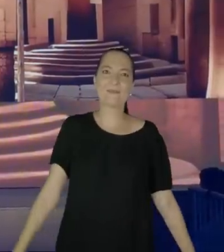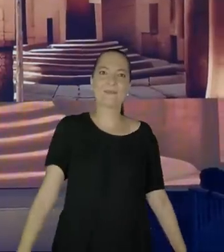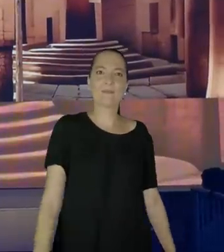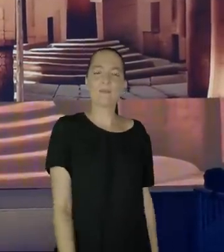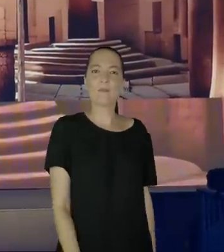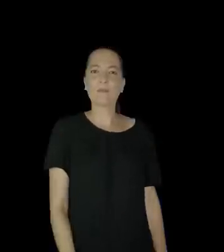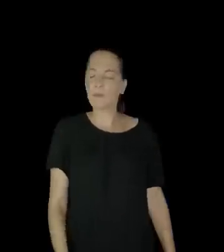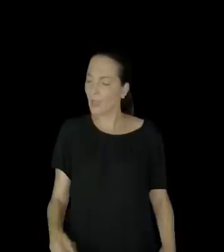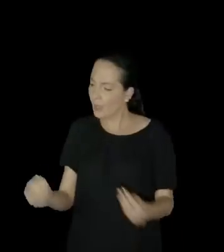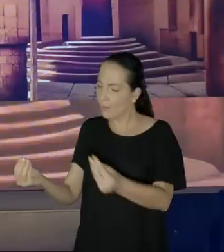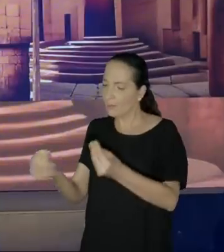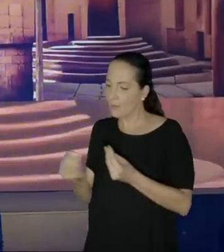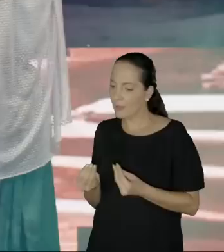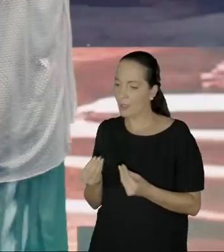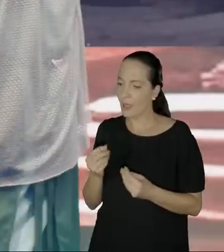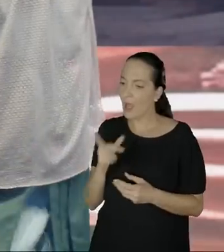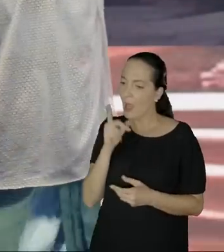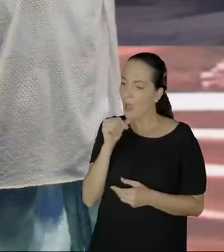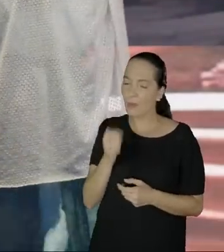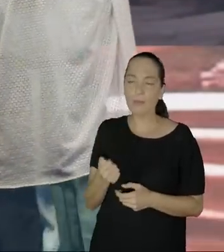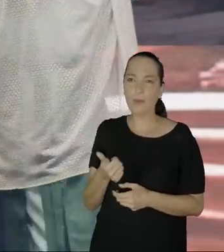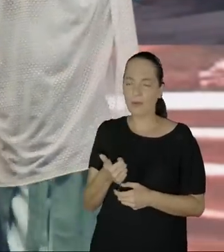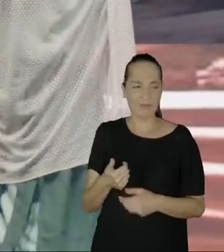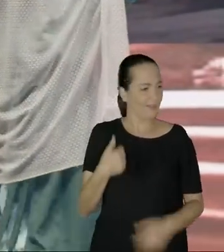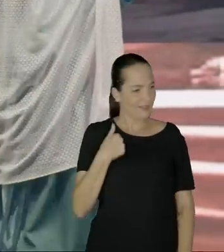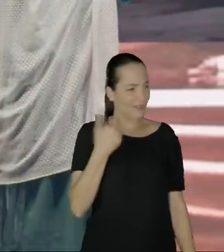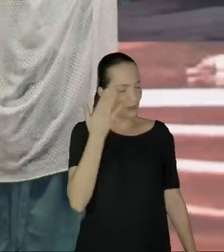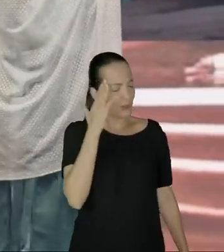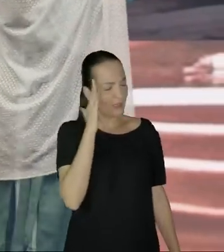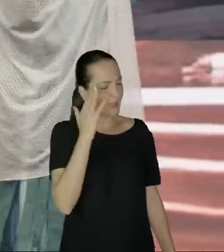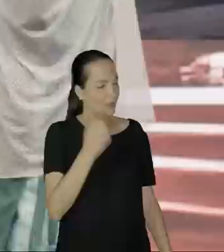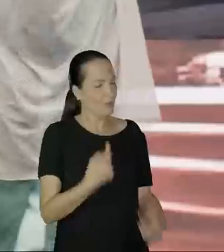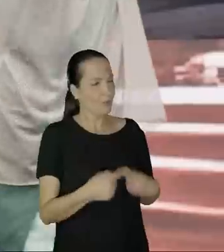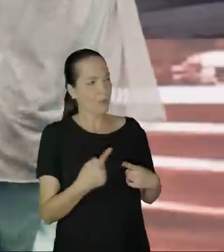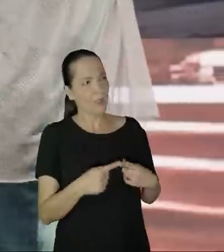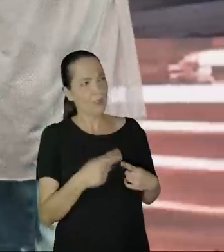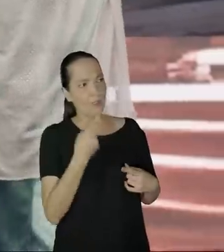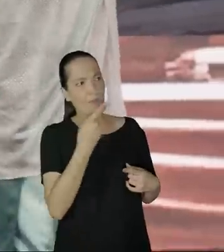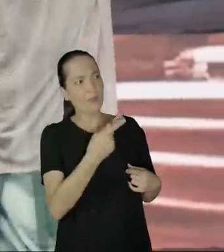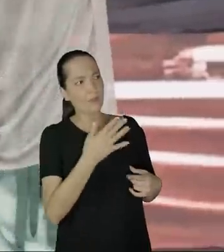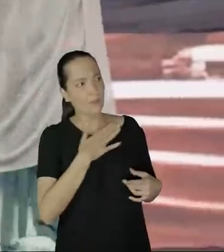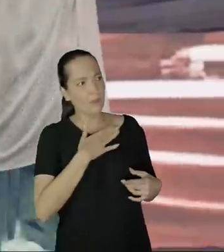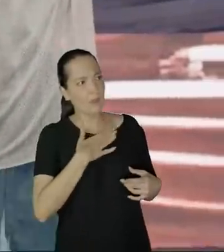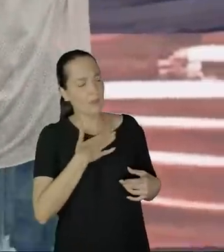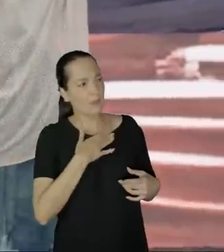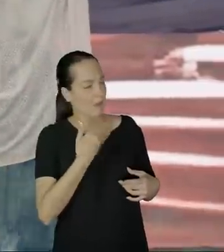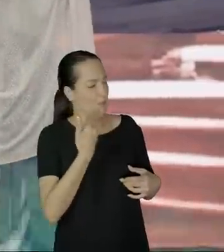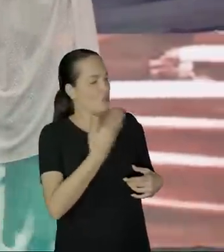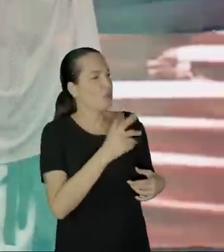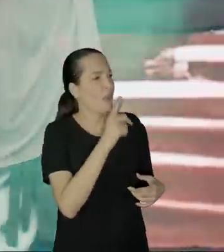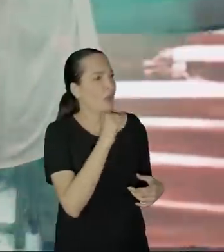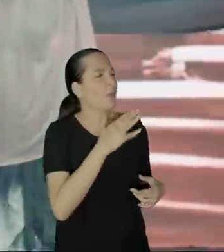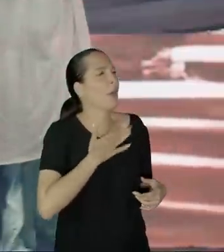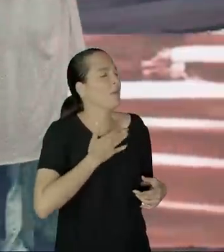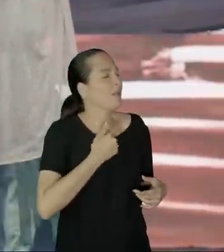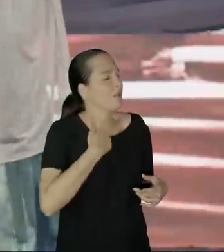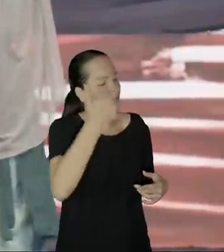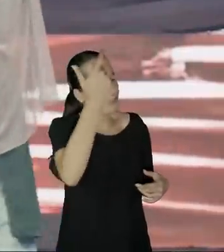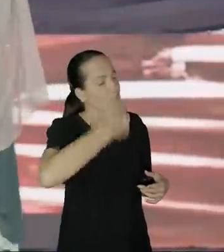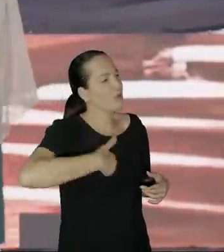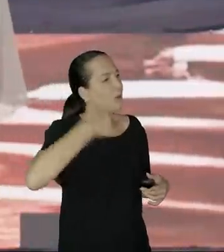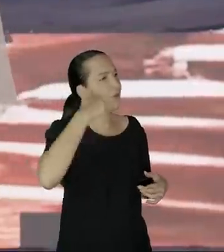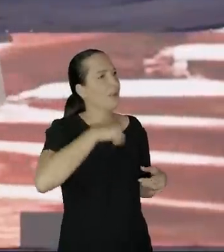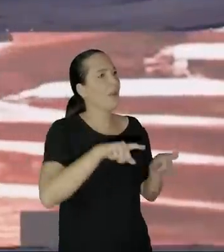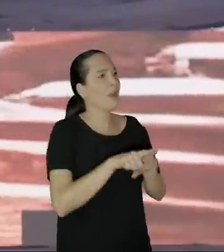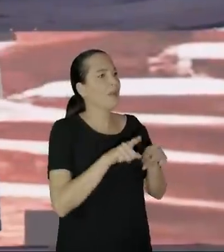Dá-me um pouco dessa água. Não entendo. Tu, sendo judeu, pedi água a mim, que sou mulher e